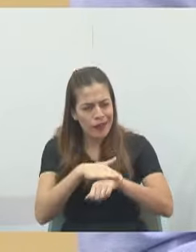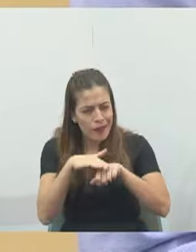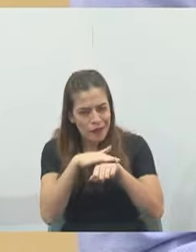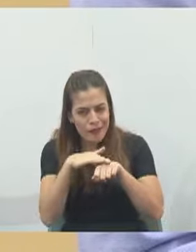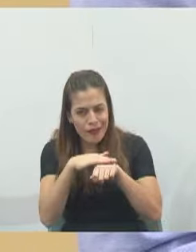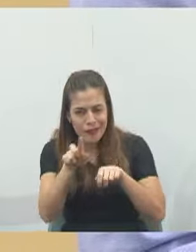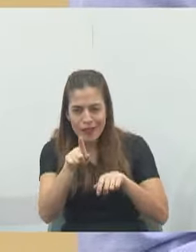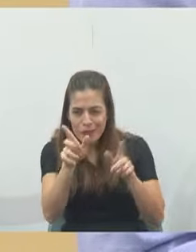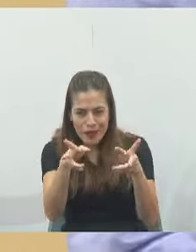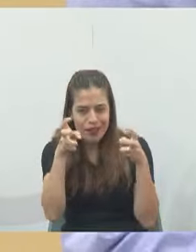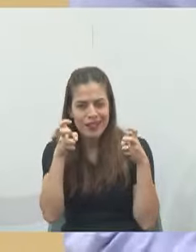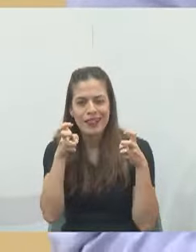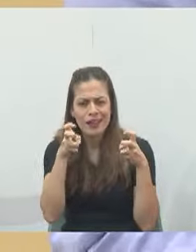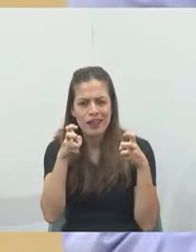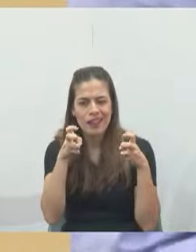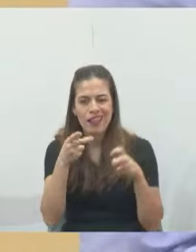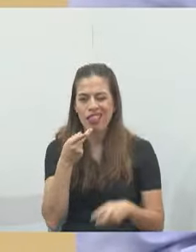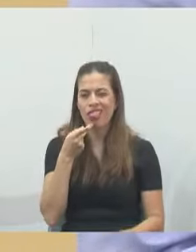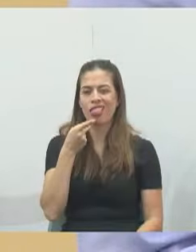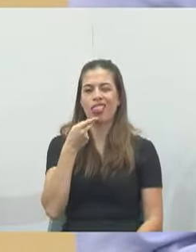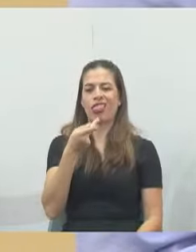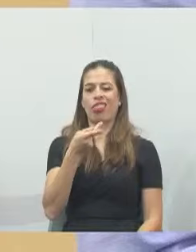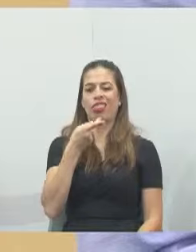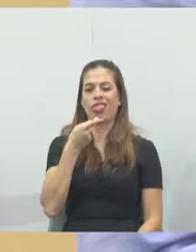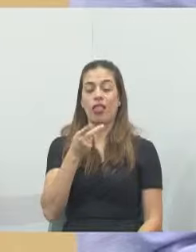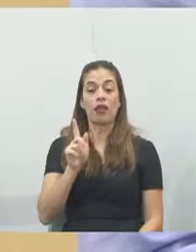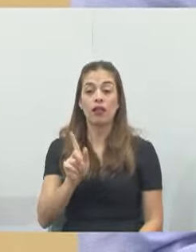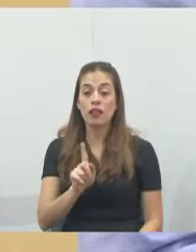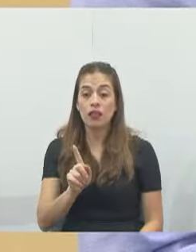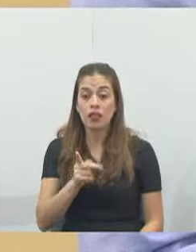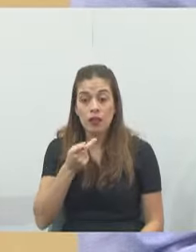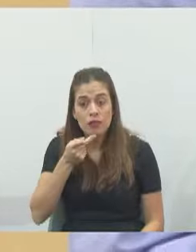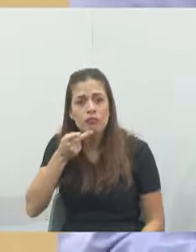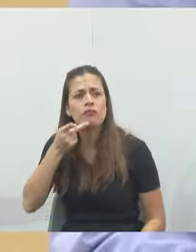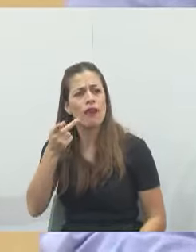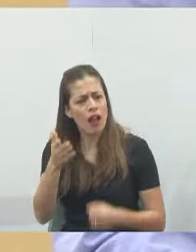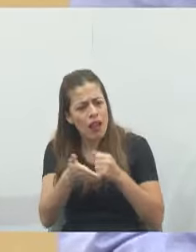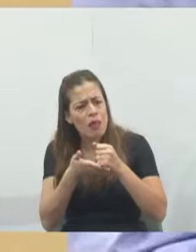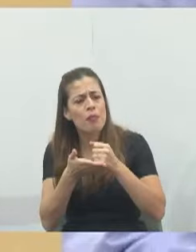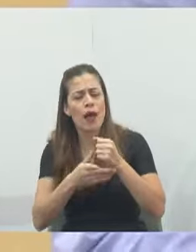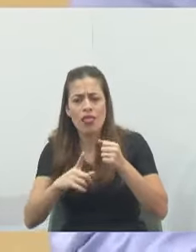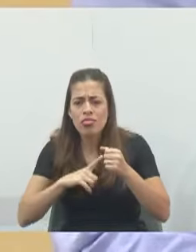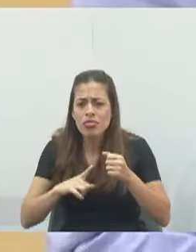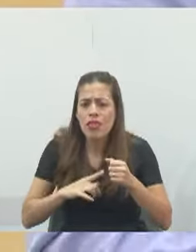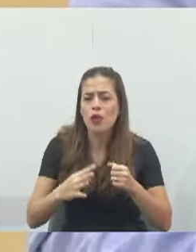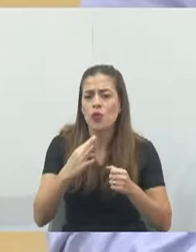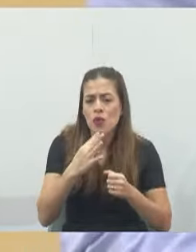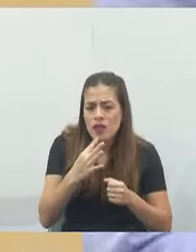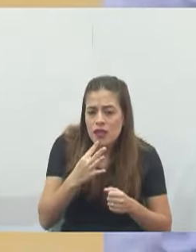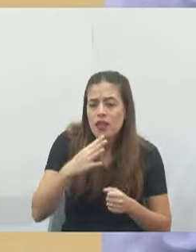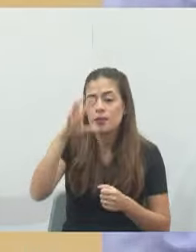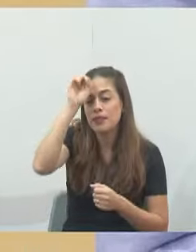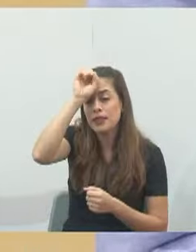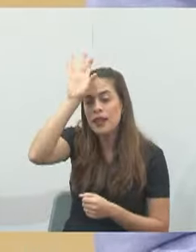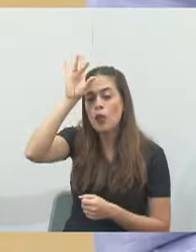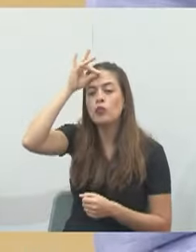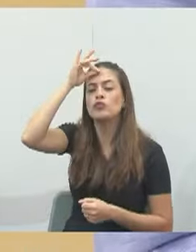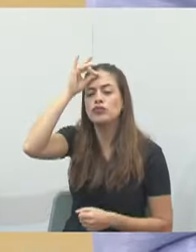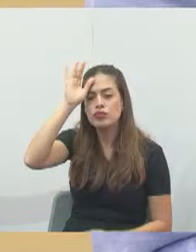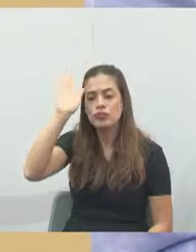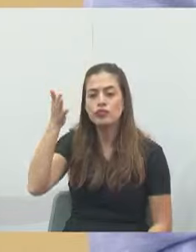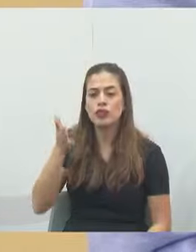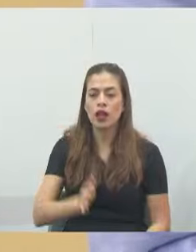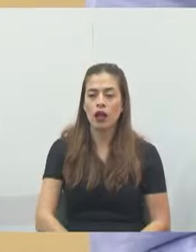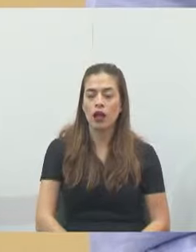você pode perceber que ele não fala da boca para fora, ele fala fundamentado. Então, quer dizer, que ele já estudou, que ele já leu, que ele já aprendeu.